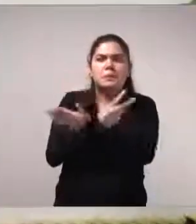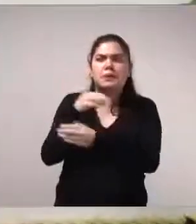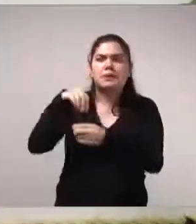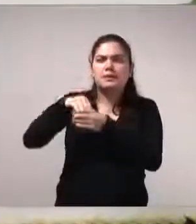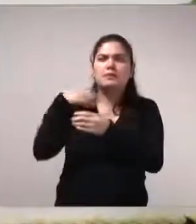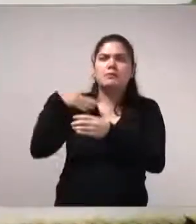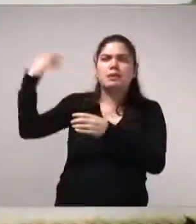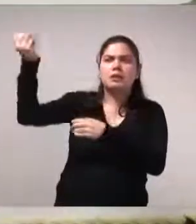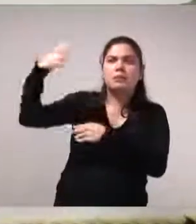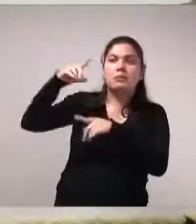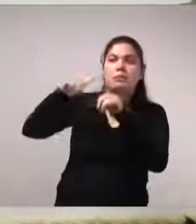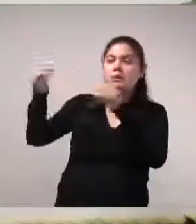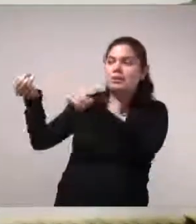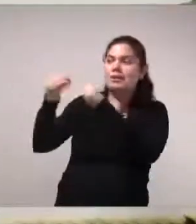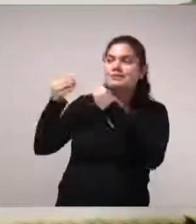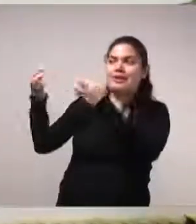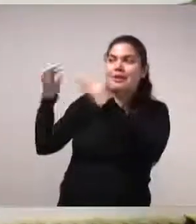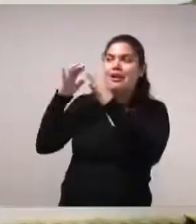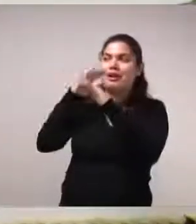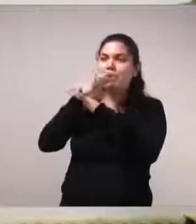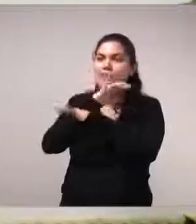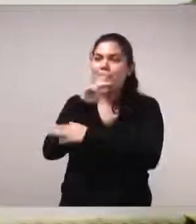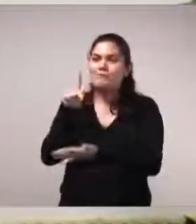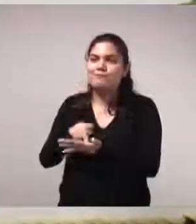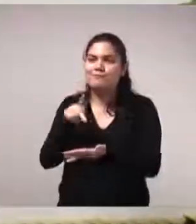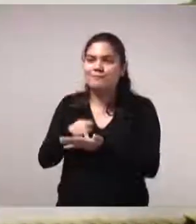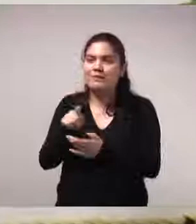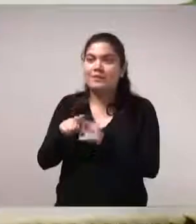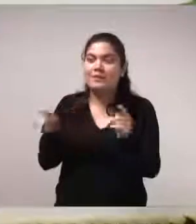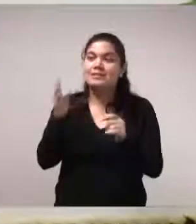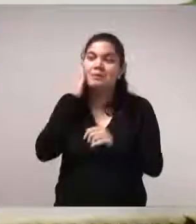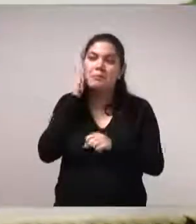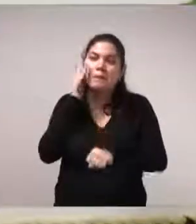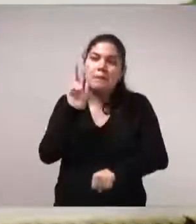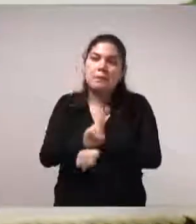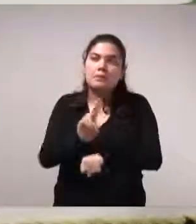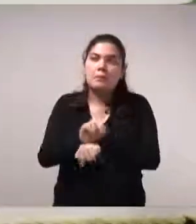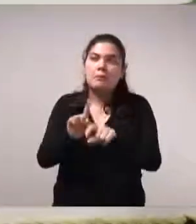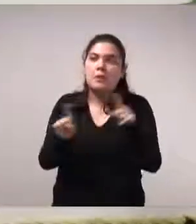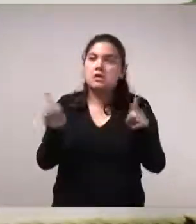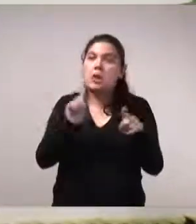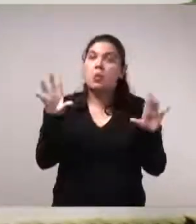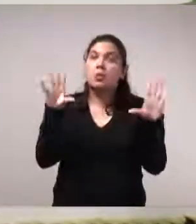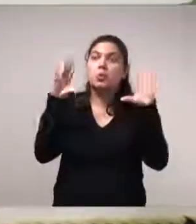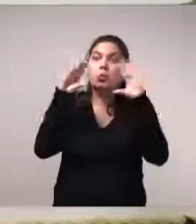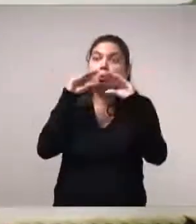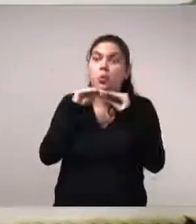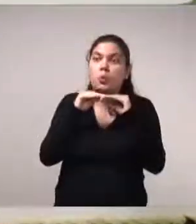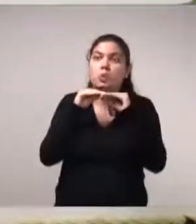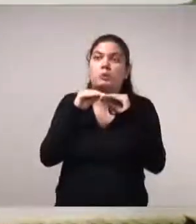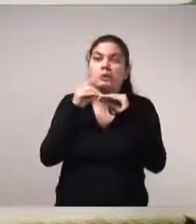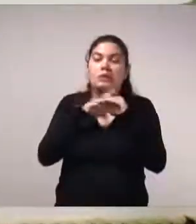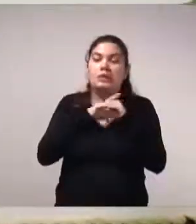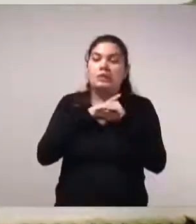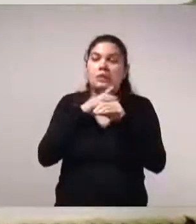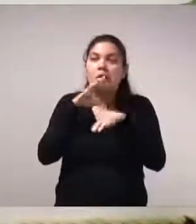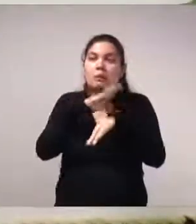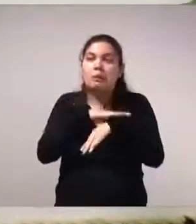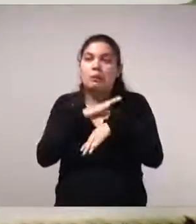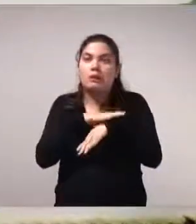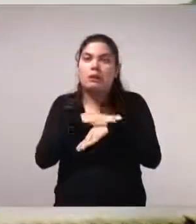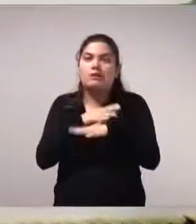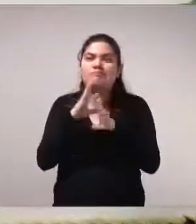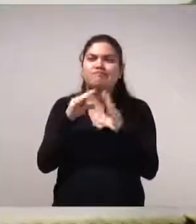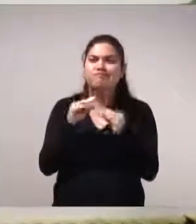mas não trazer o calor, necessariamente. É poder proteger, mas não deixar escuro, ao ponto de tornar o ambiente desconfortável. E isso é um grande